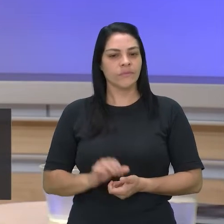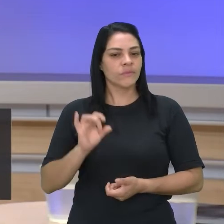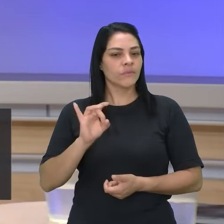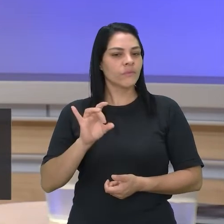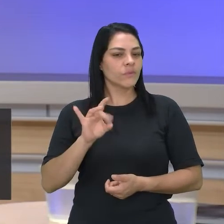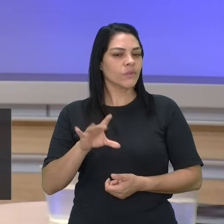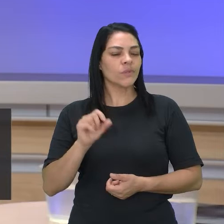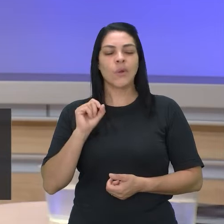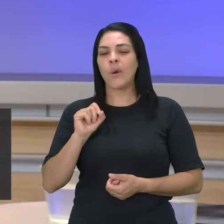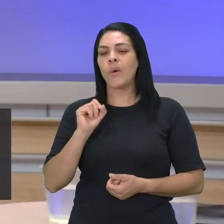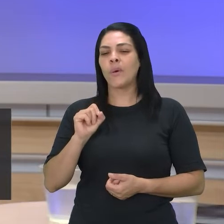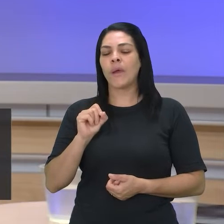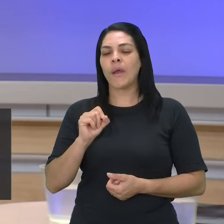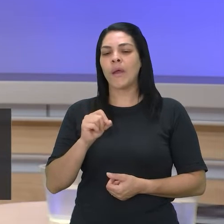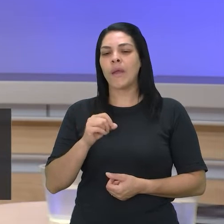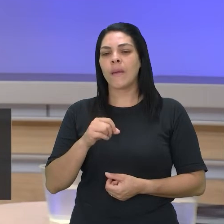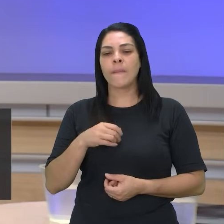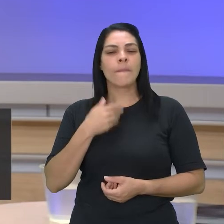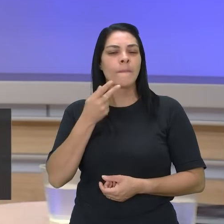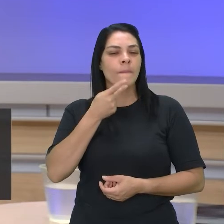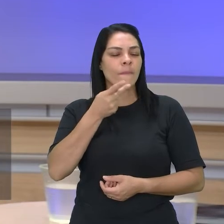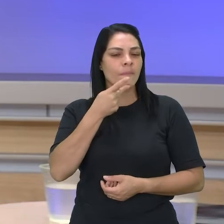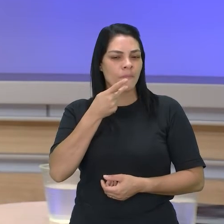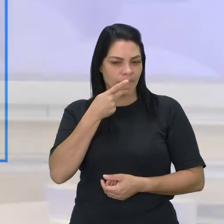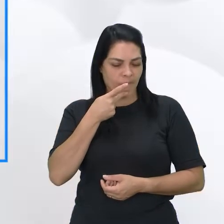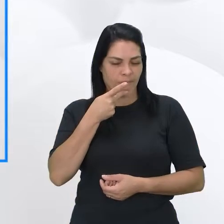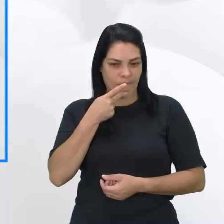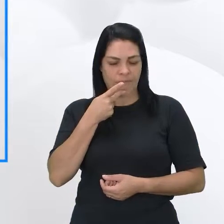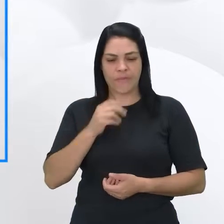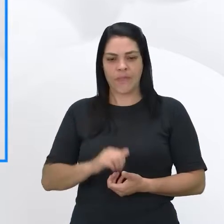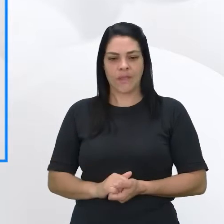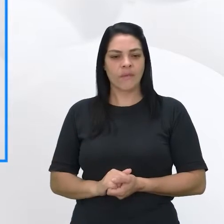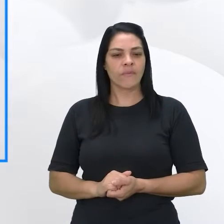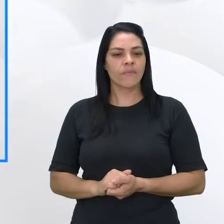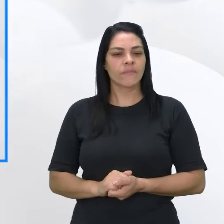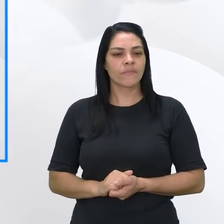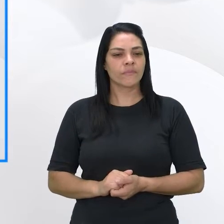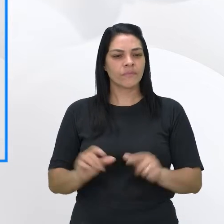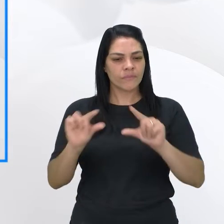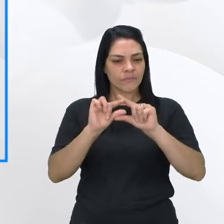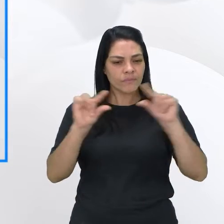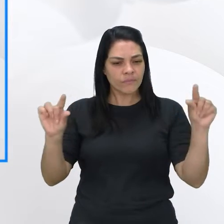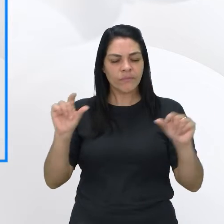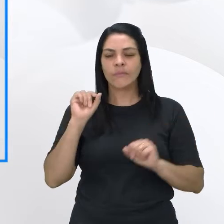para comentar essa fala da Isabel de Carvalho, esse trecho, né?